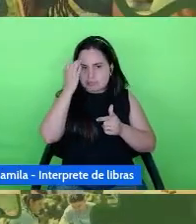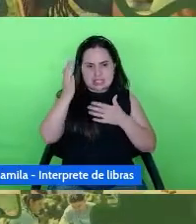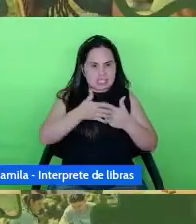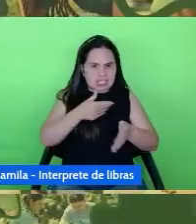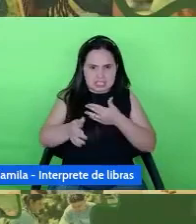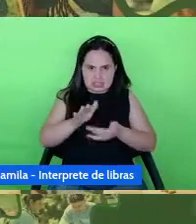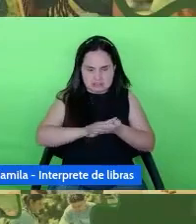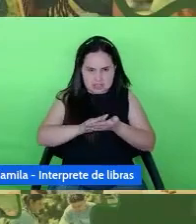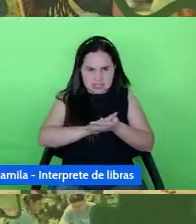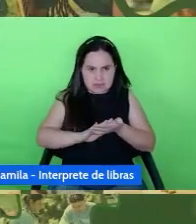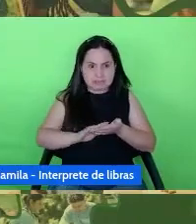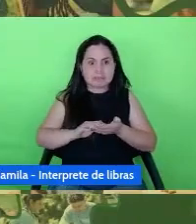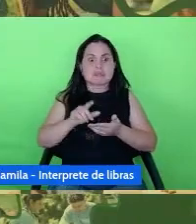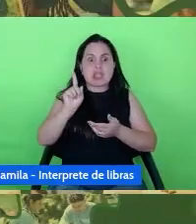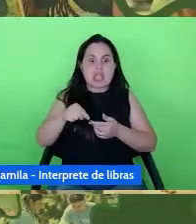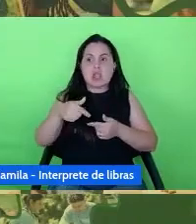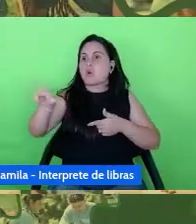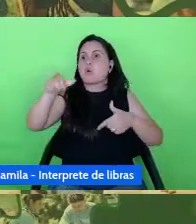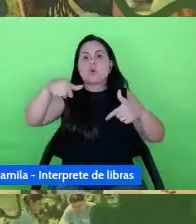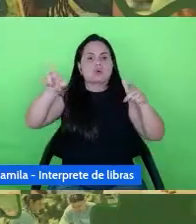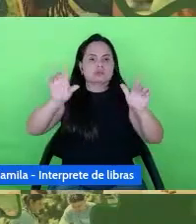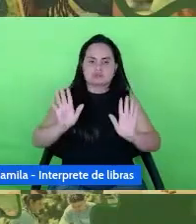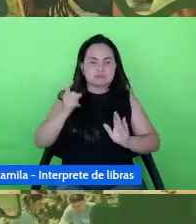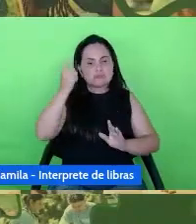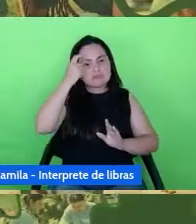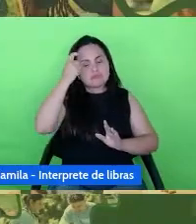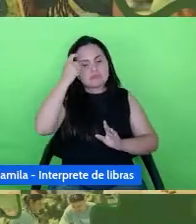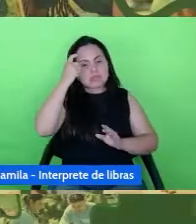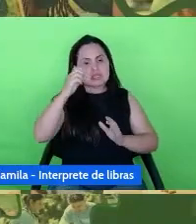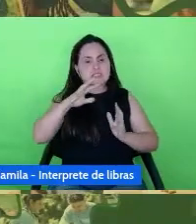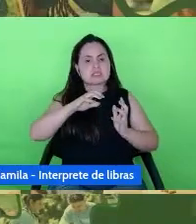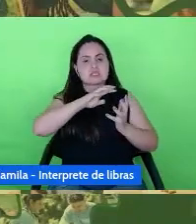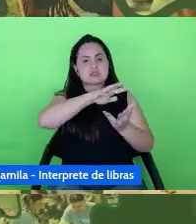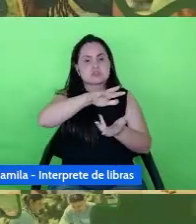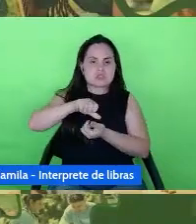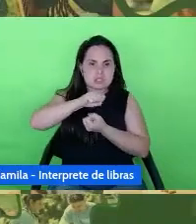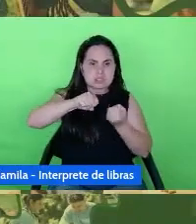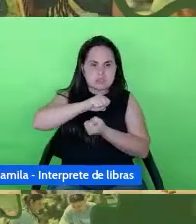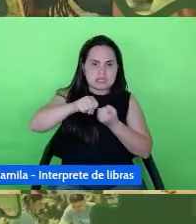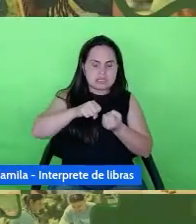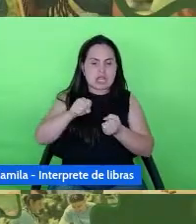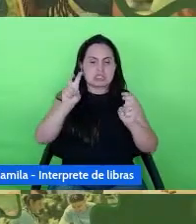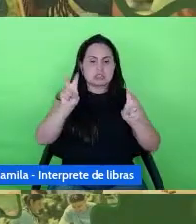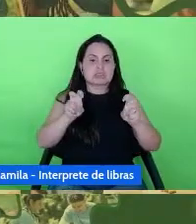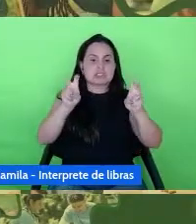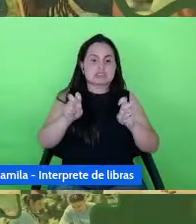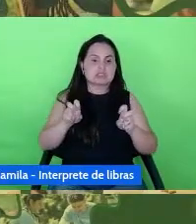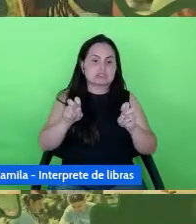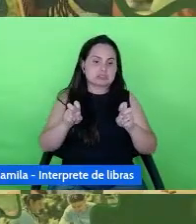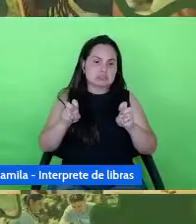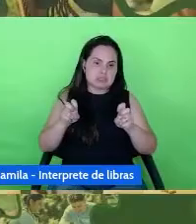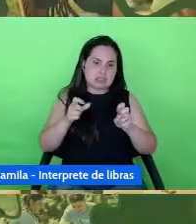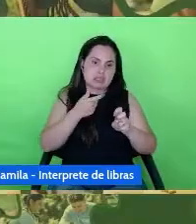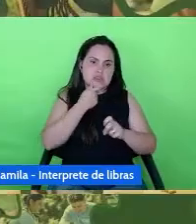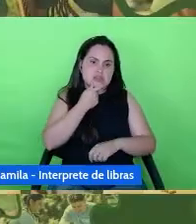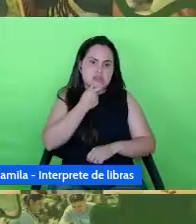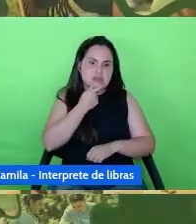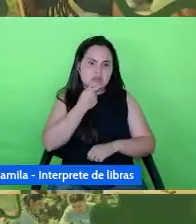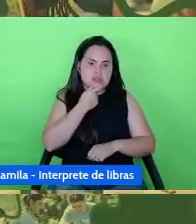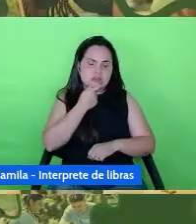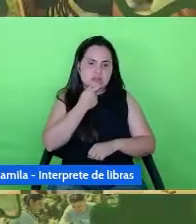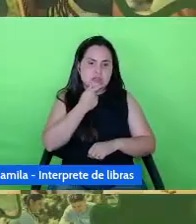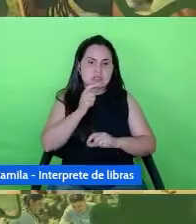Poluição é lá nos outros, né? Porque tem gente que pensa sustentabilidade assim, como a expressão em inglês, not in my backyard.